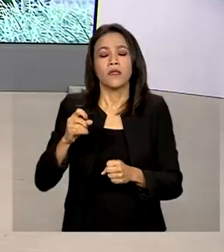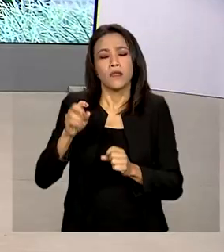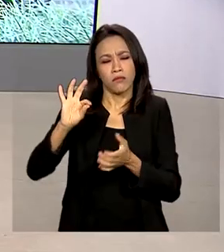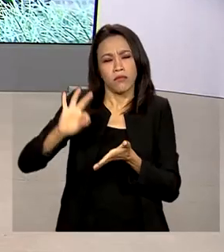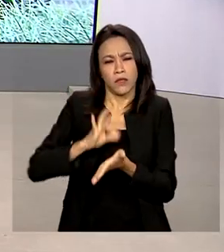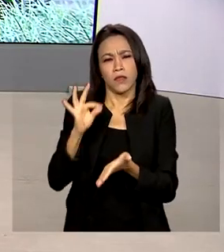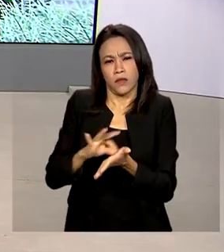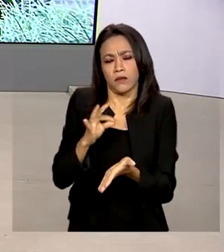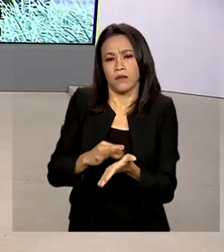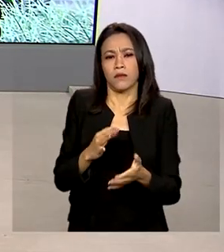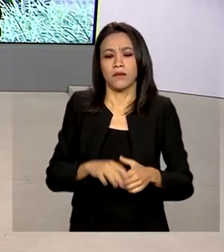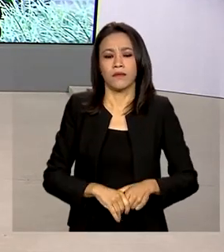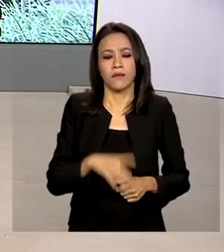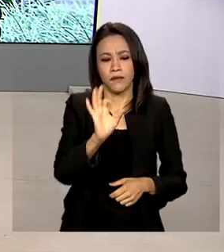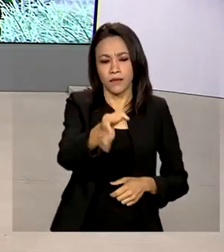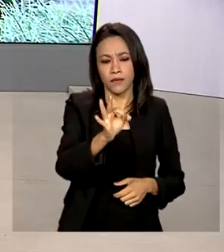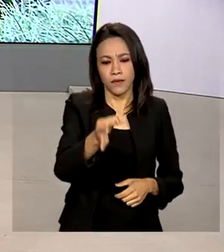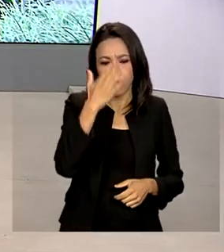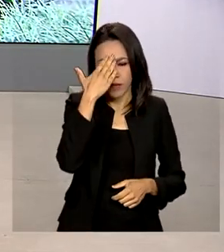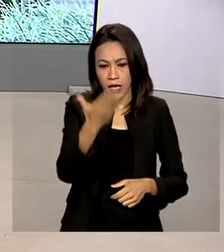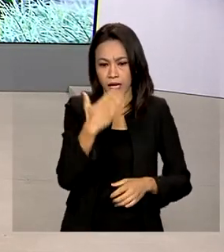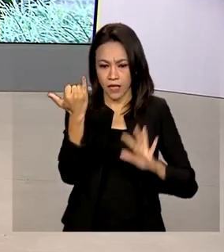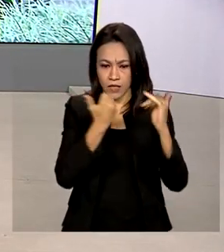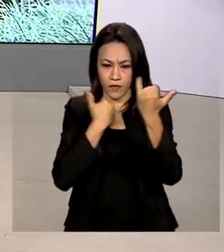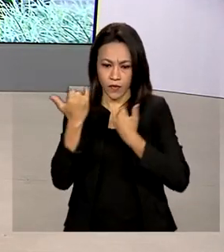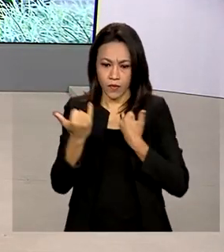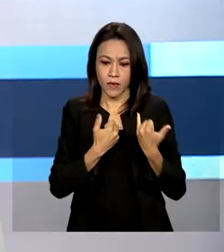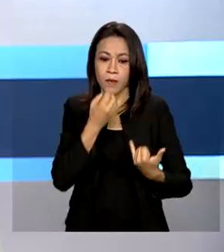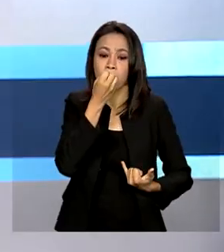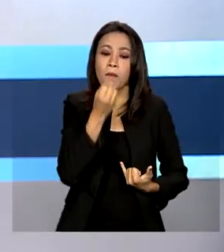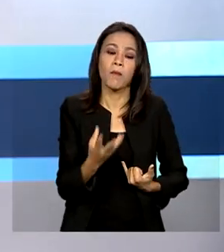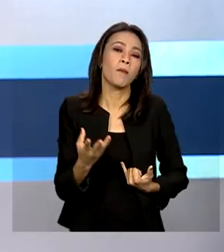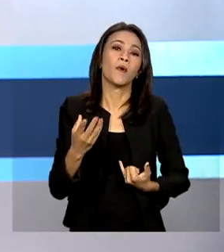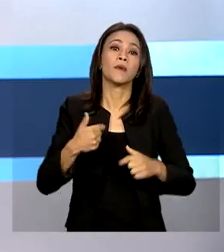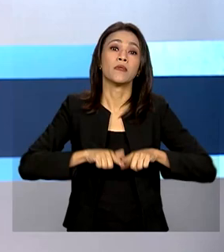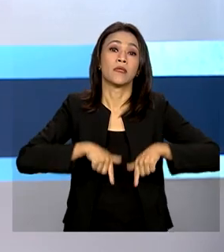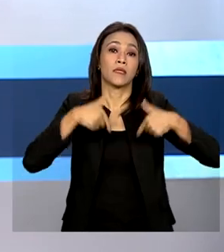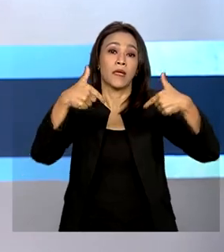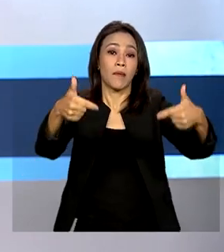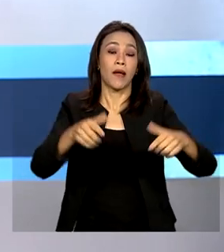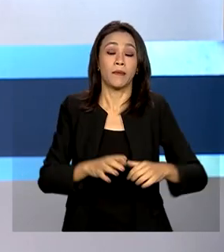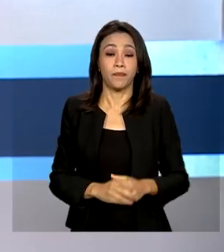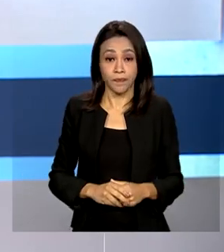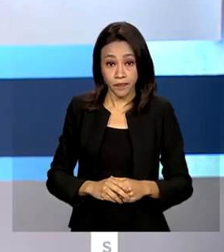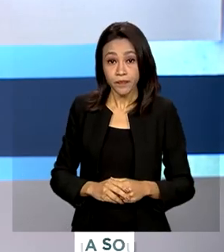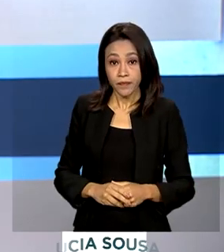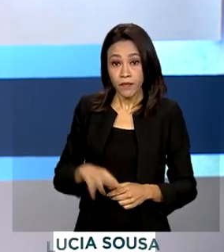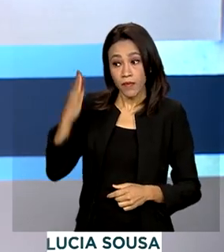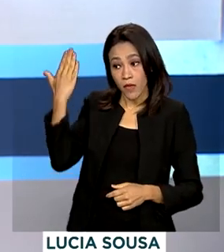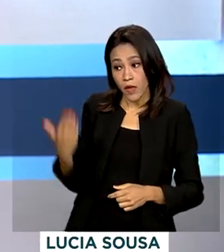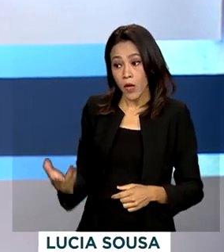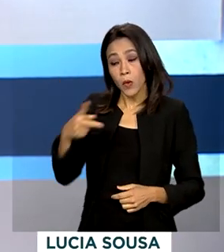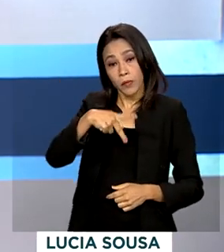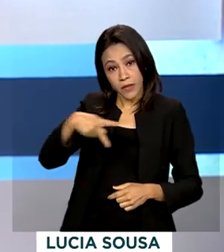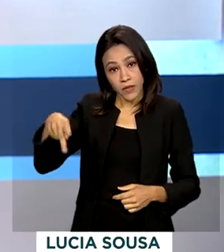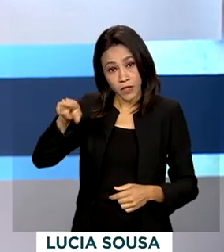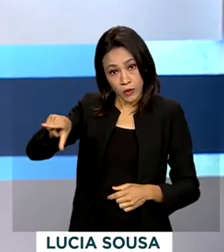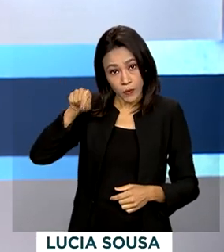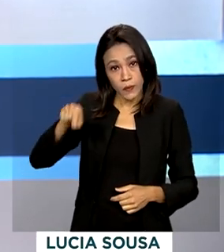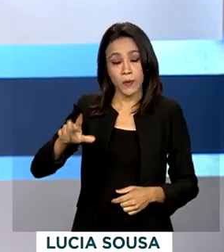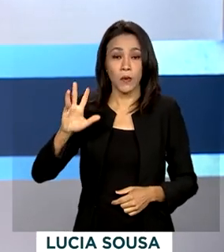Renata? Márcia, muito obrigada pelas suas informações, bom trabalho. E olha, o presidente eleito Luiz Inácio Lula da Silva confirmou